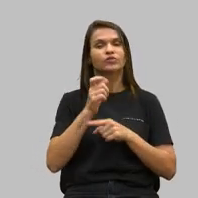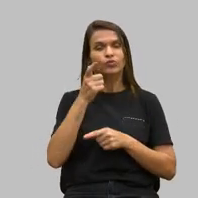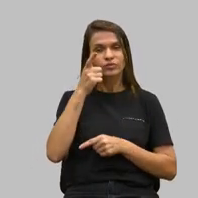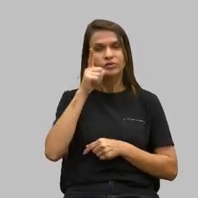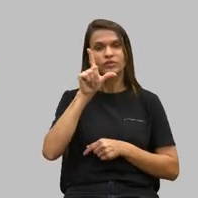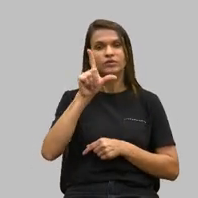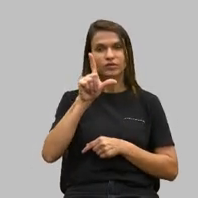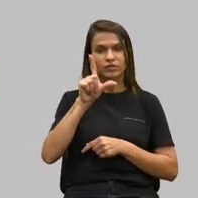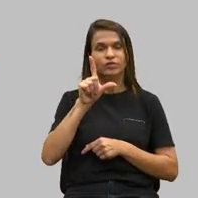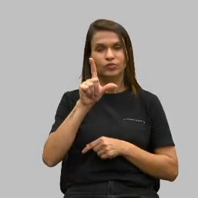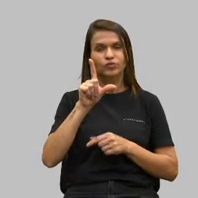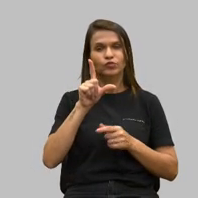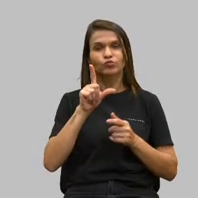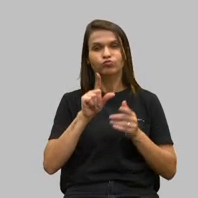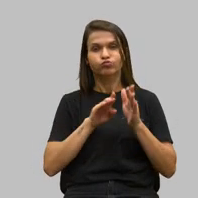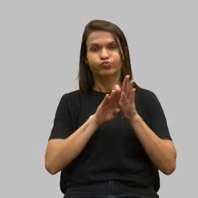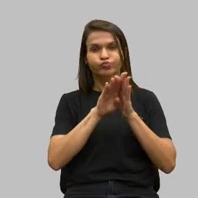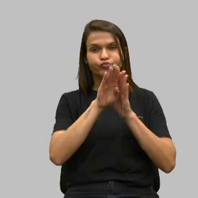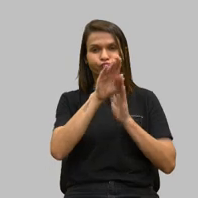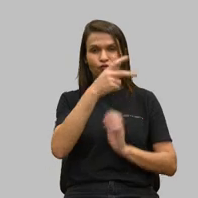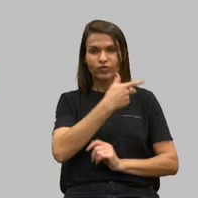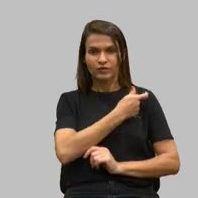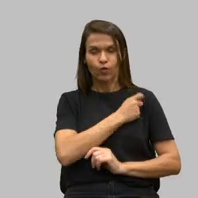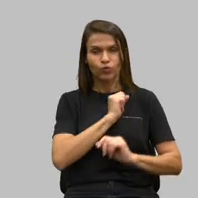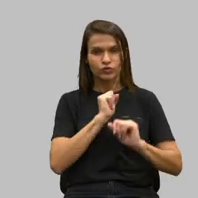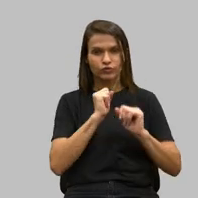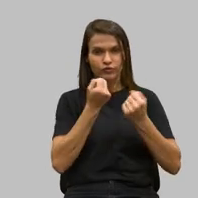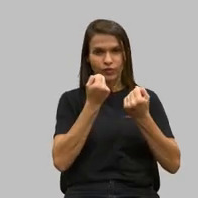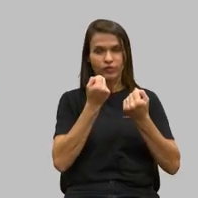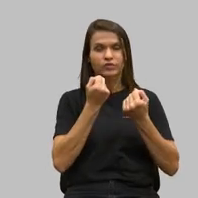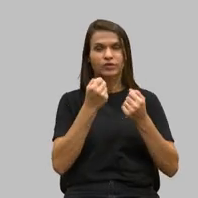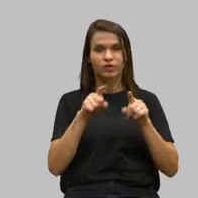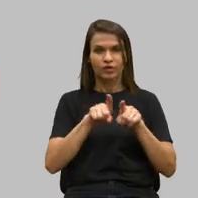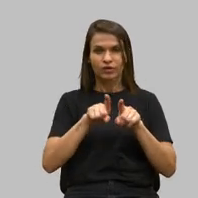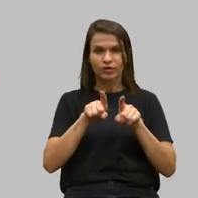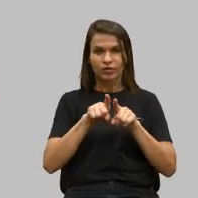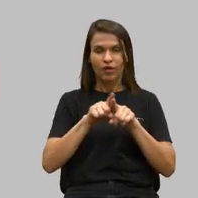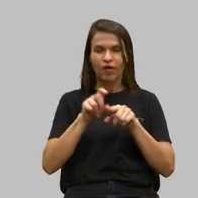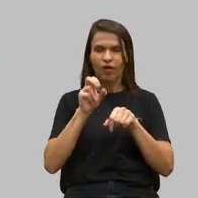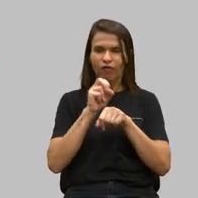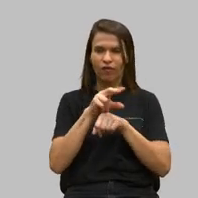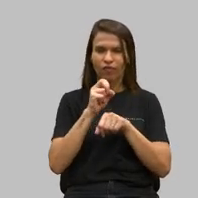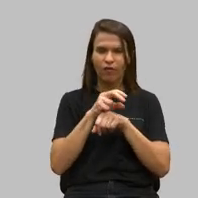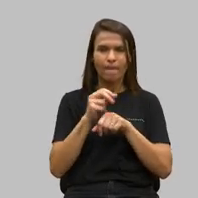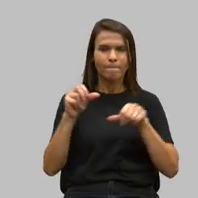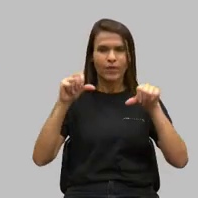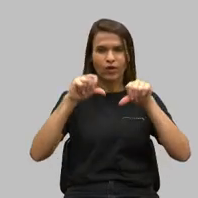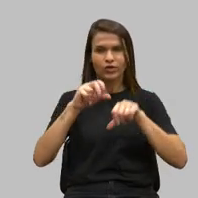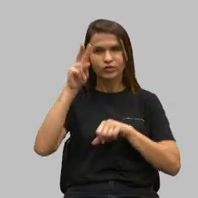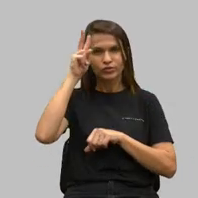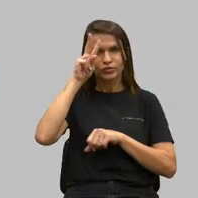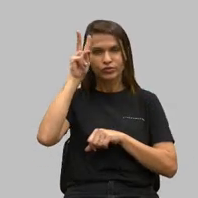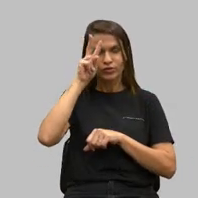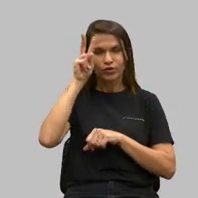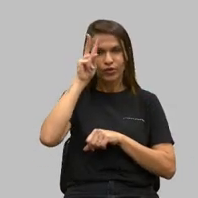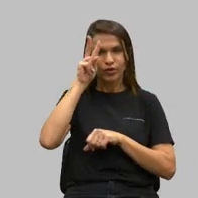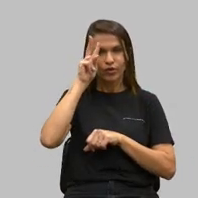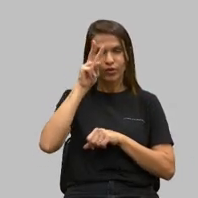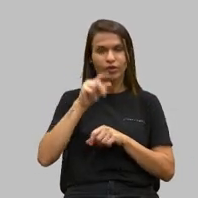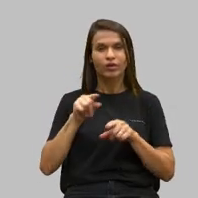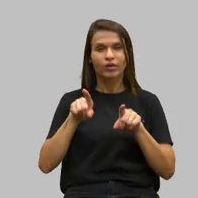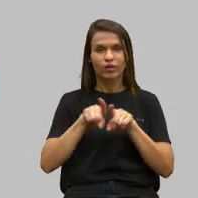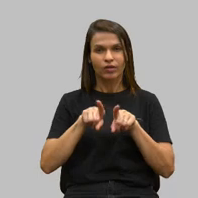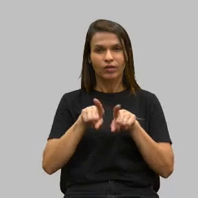os índices vacinais com muito esforço. A arbovirose foi o pior ano da nossa história, mas temos